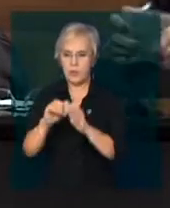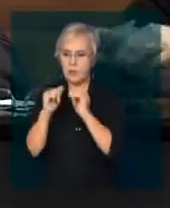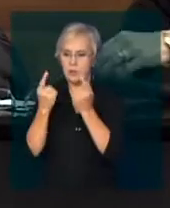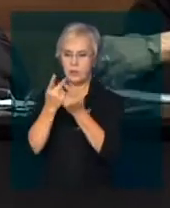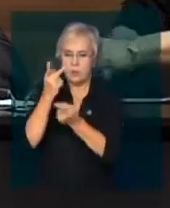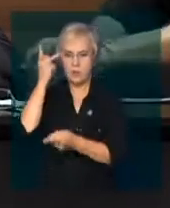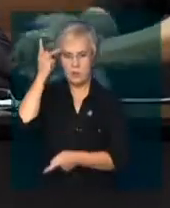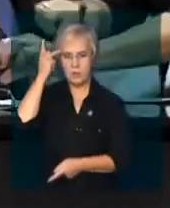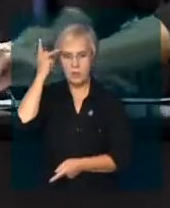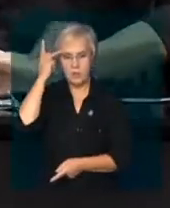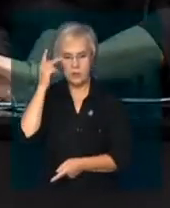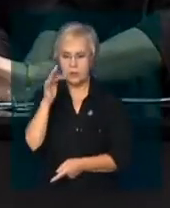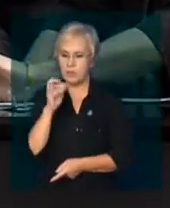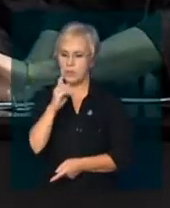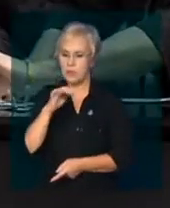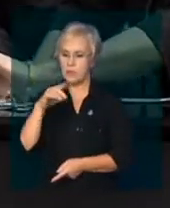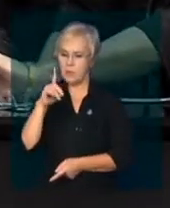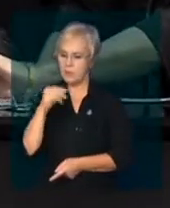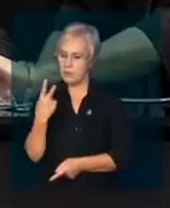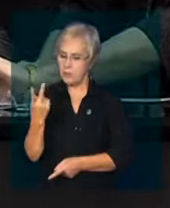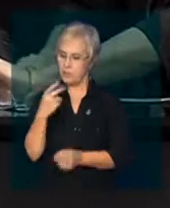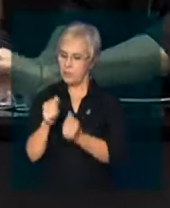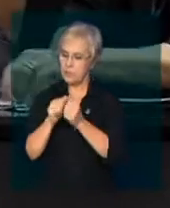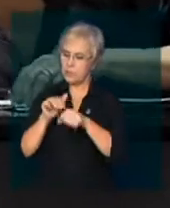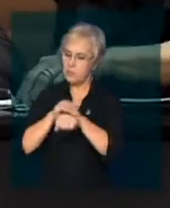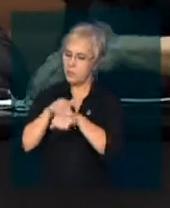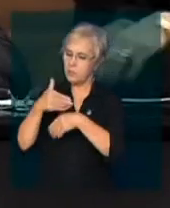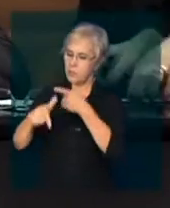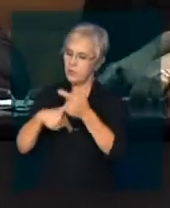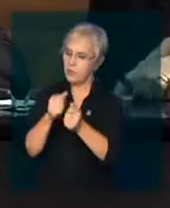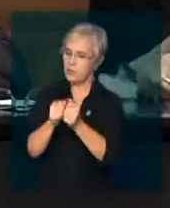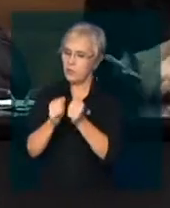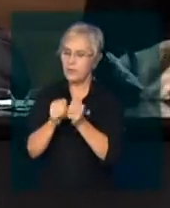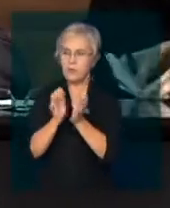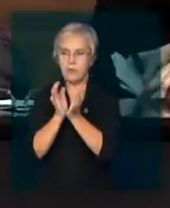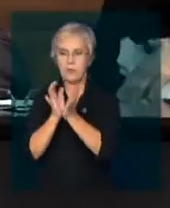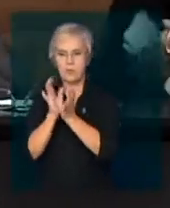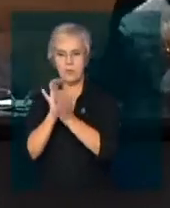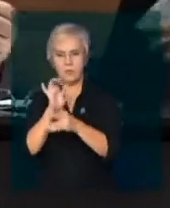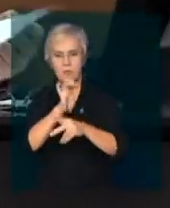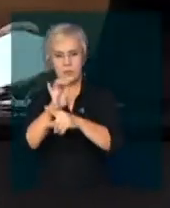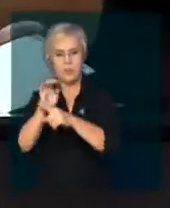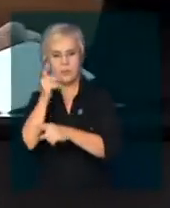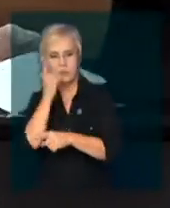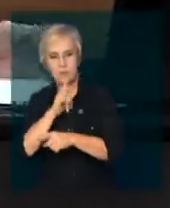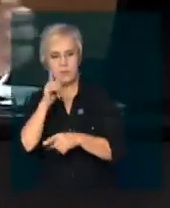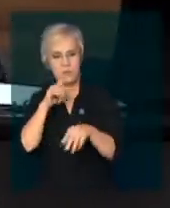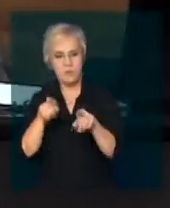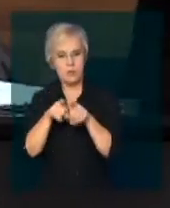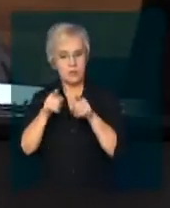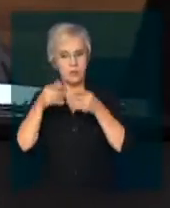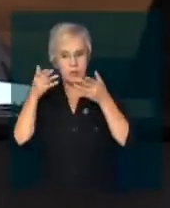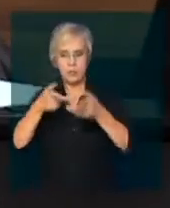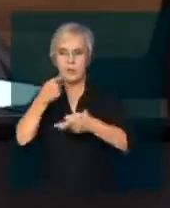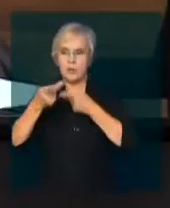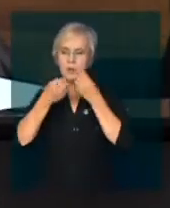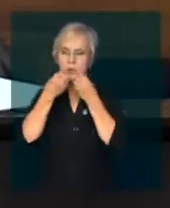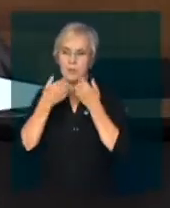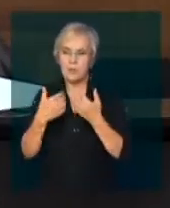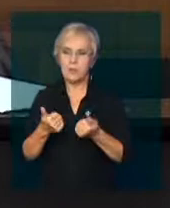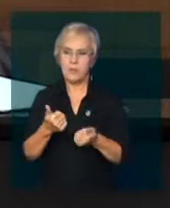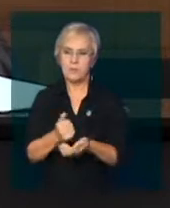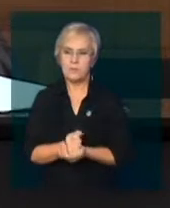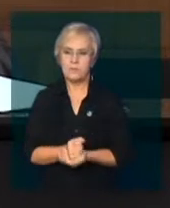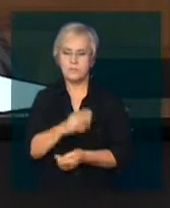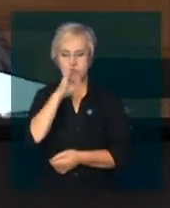deputado Fernando Capês, e estamos trabalhando para que os parlamentares estaduais tenham voz ativa nessas discussões. As